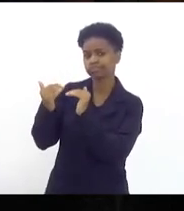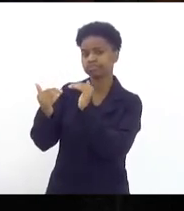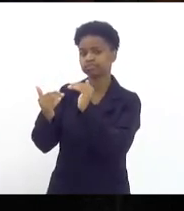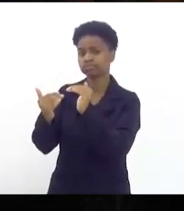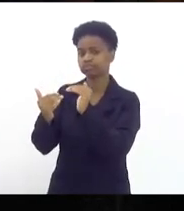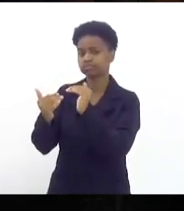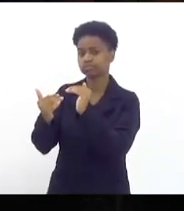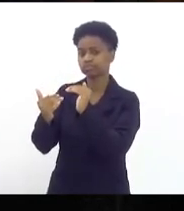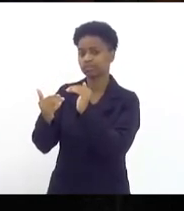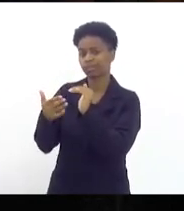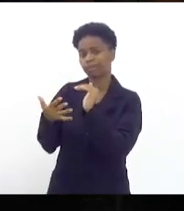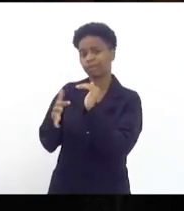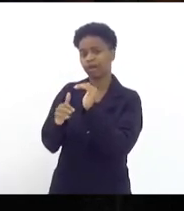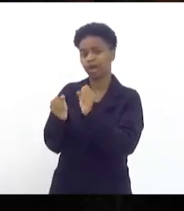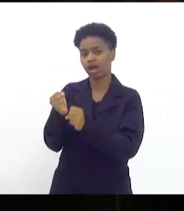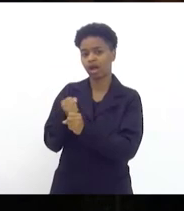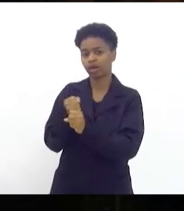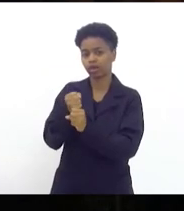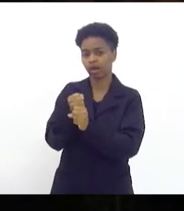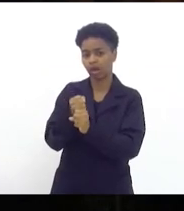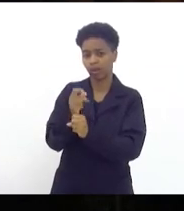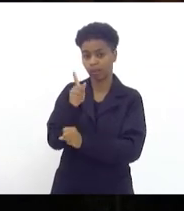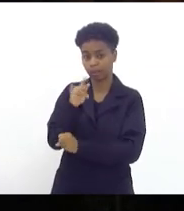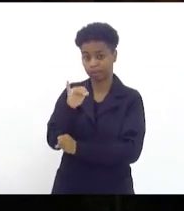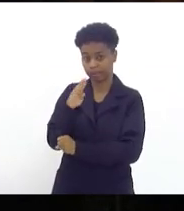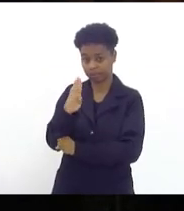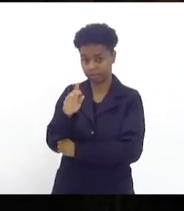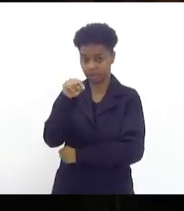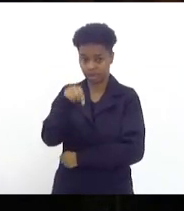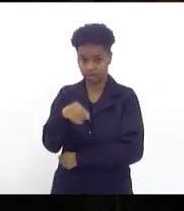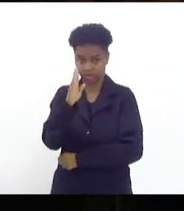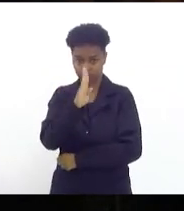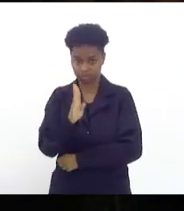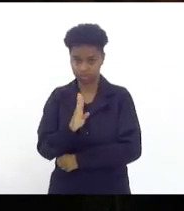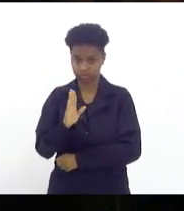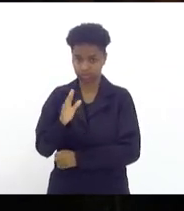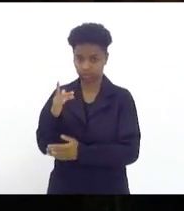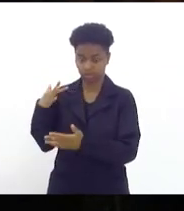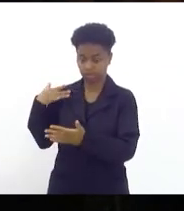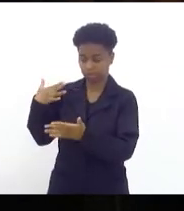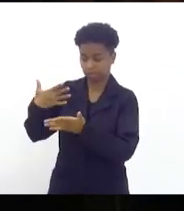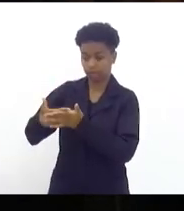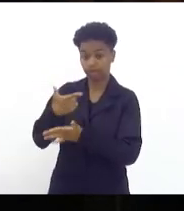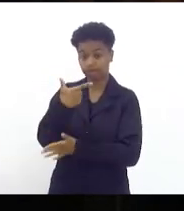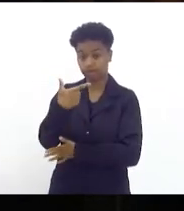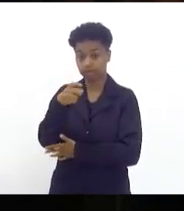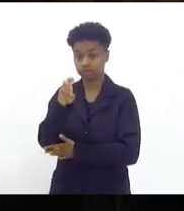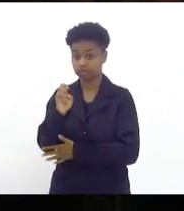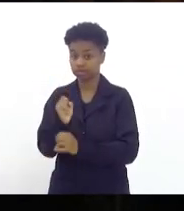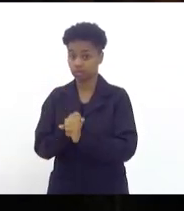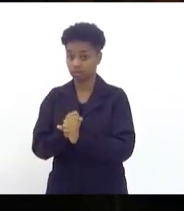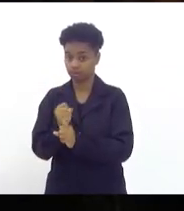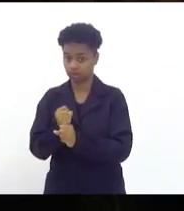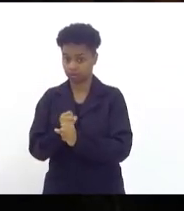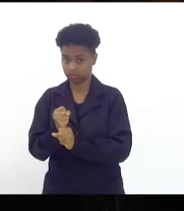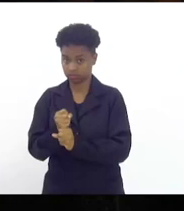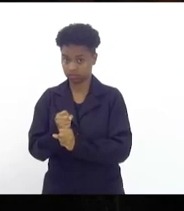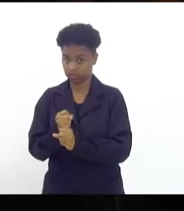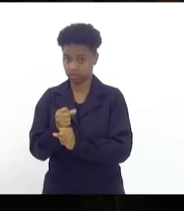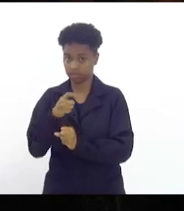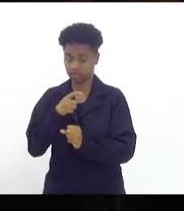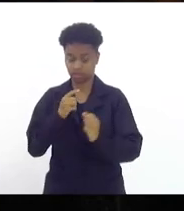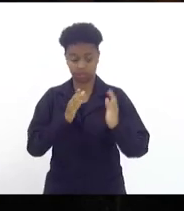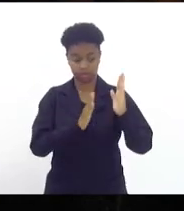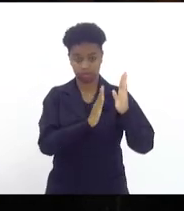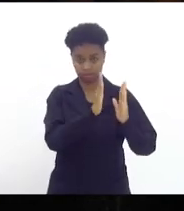médio anual do PIB brasileiro nos últimos 25 anos de 98